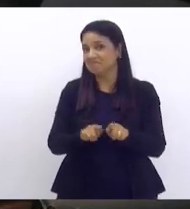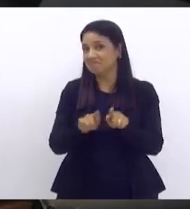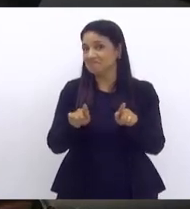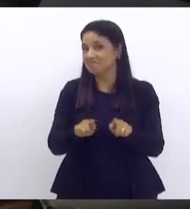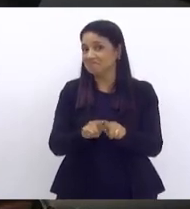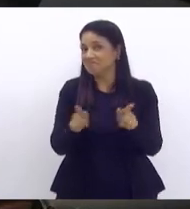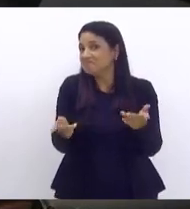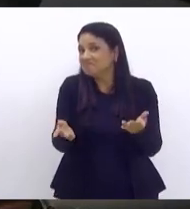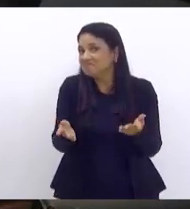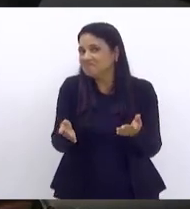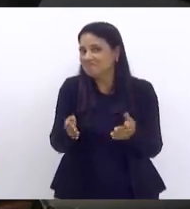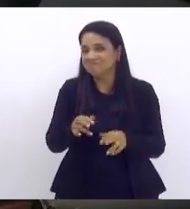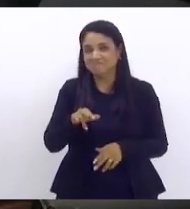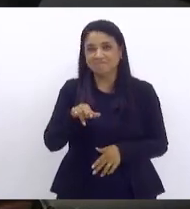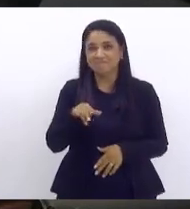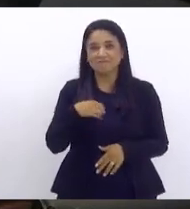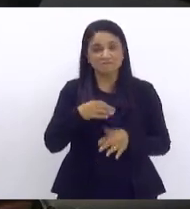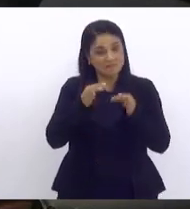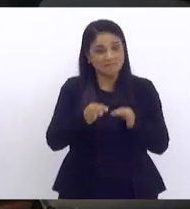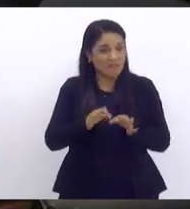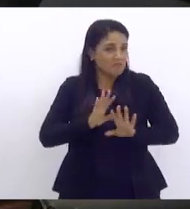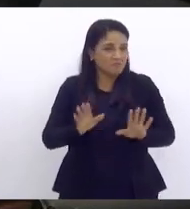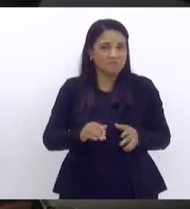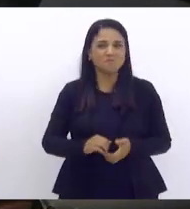Está tudo certo.